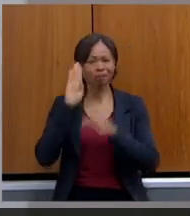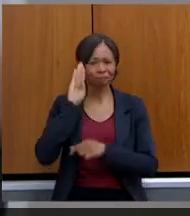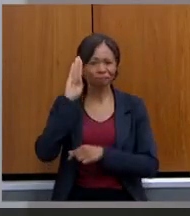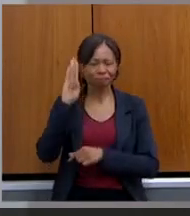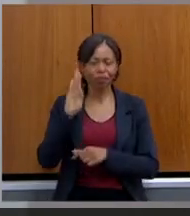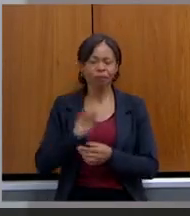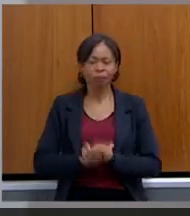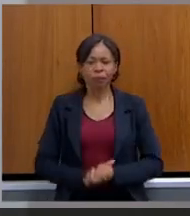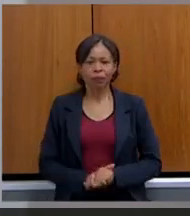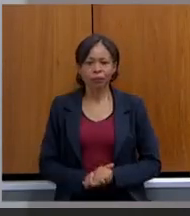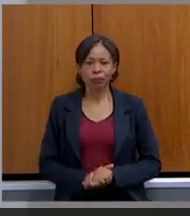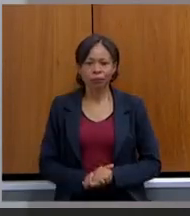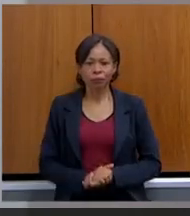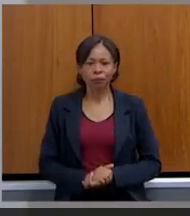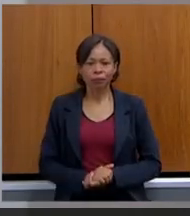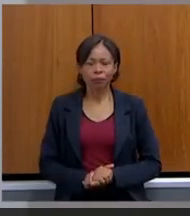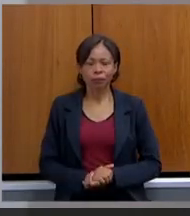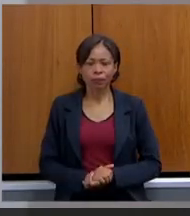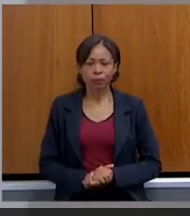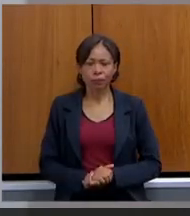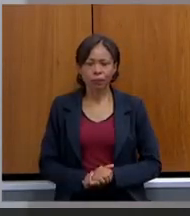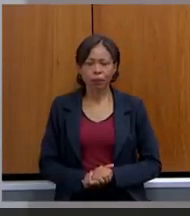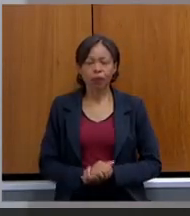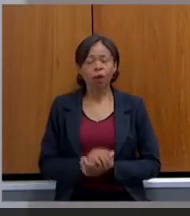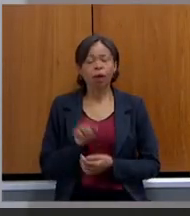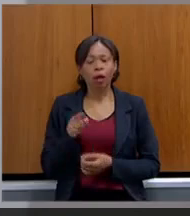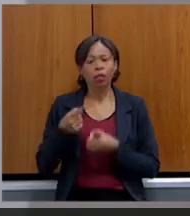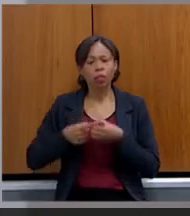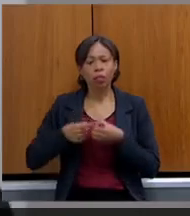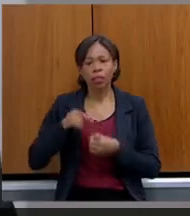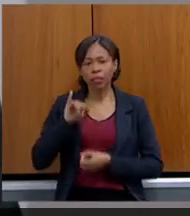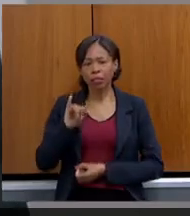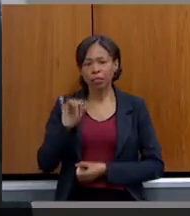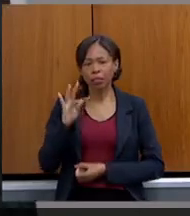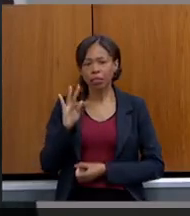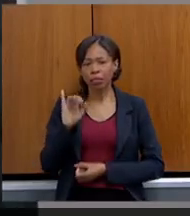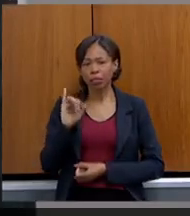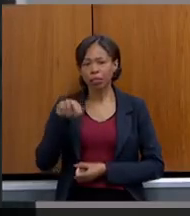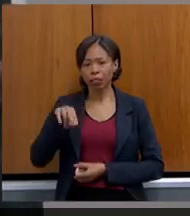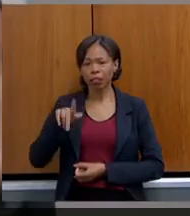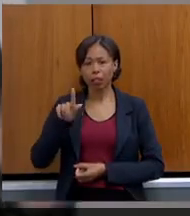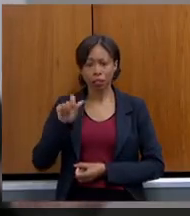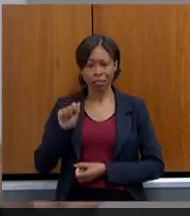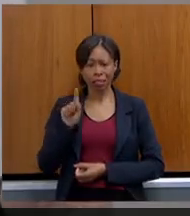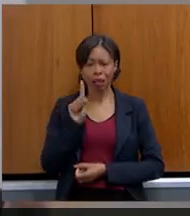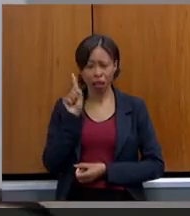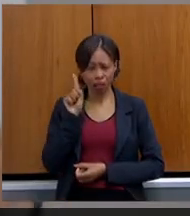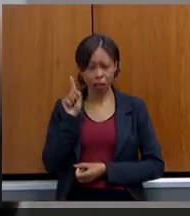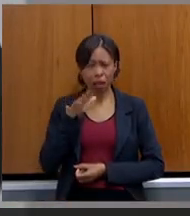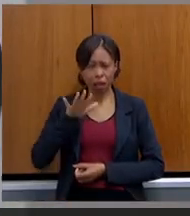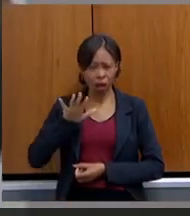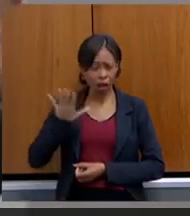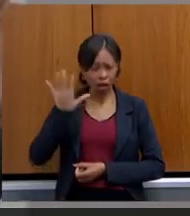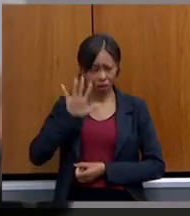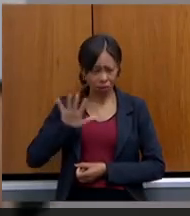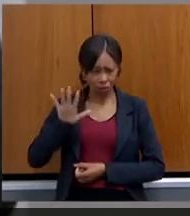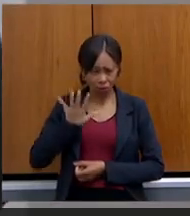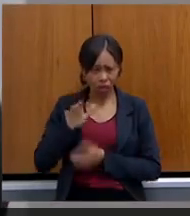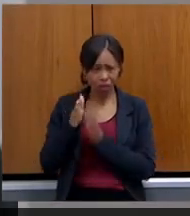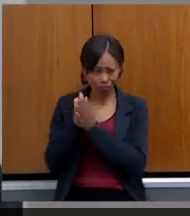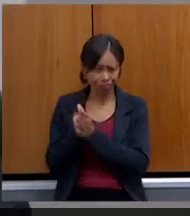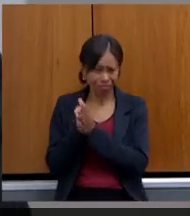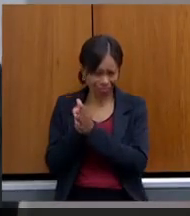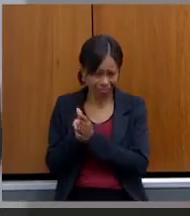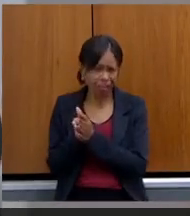só queria colocar uma cidade a cidade de Itinga no tom decantado Vale do Jequitinhonha que era terra